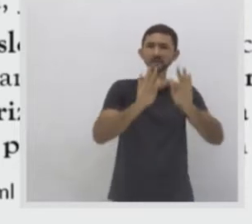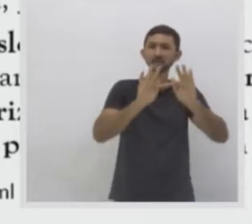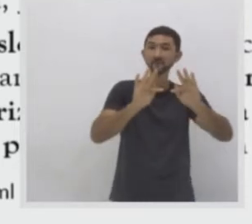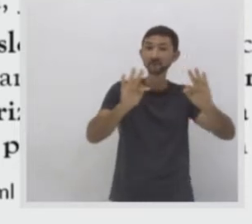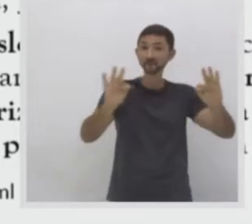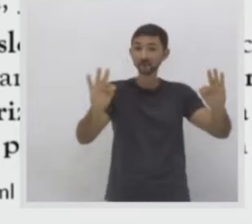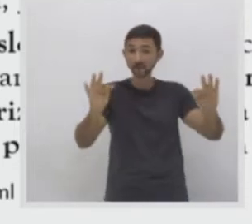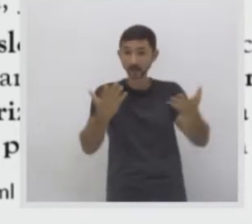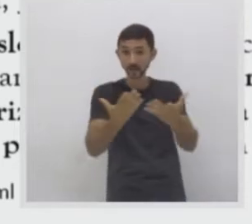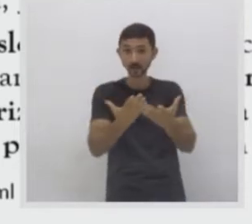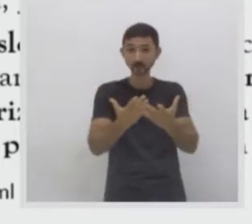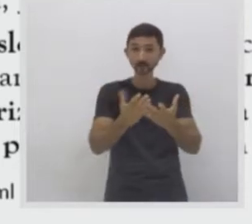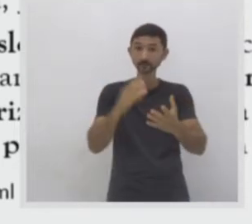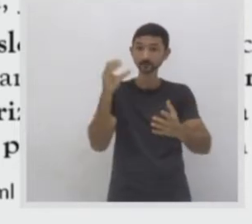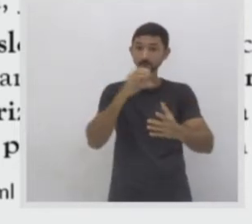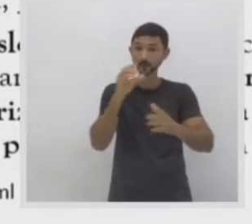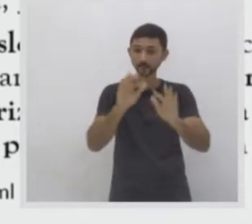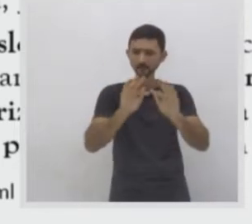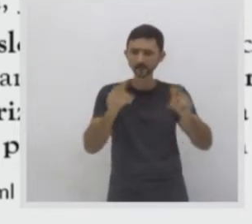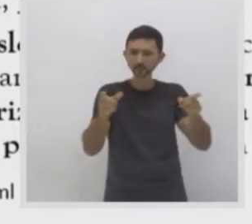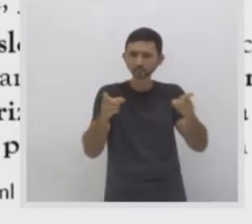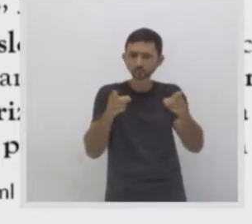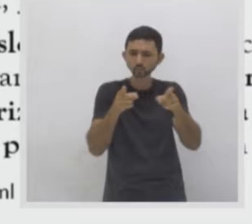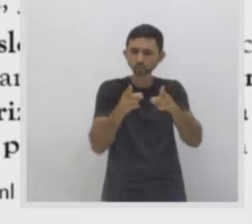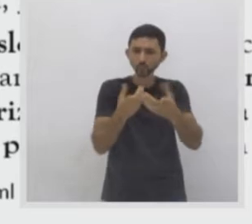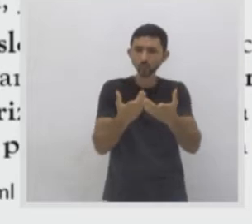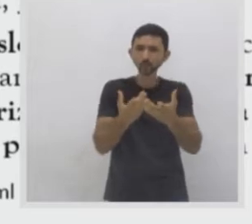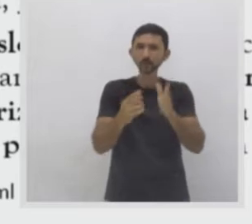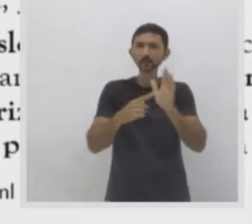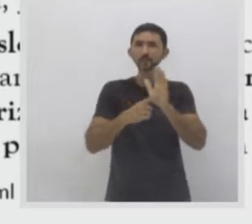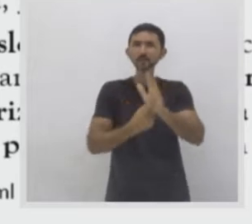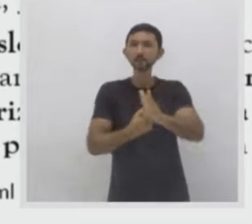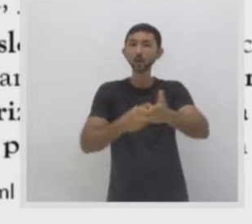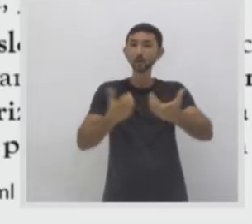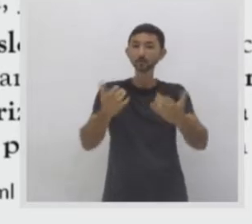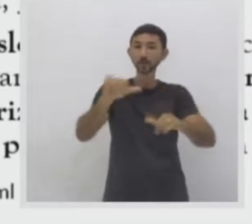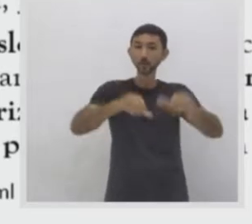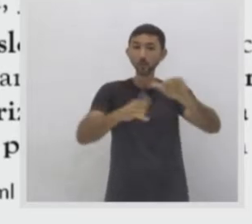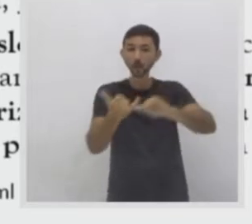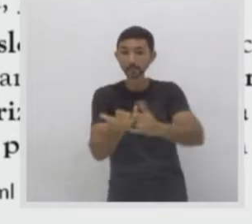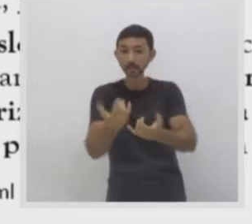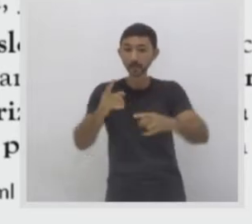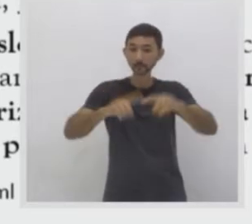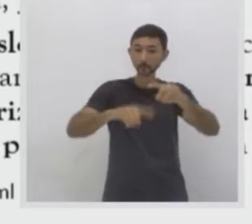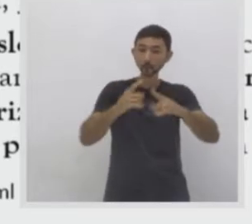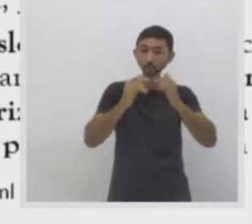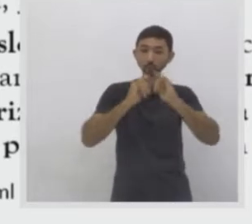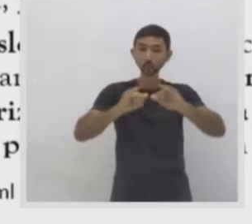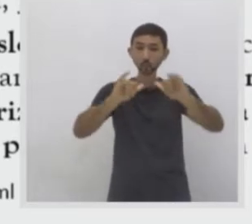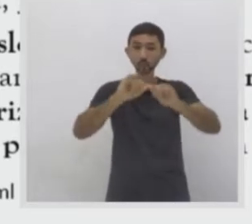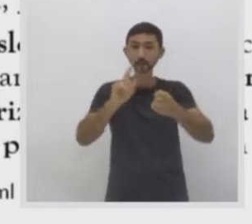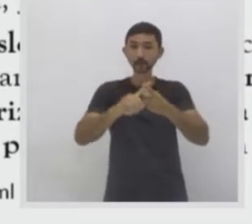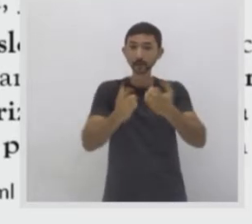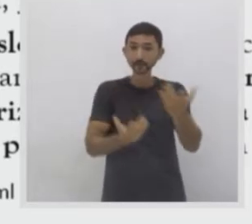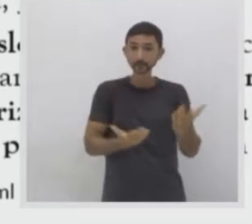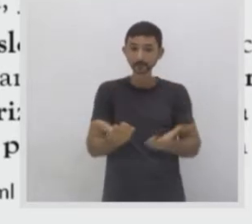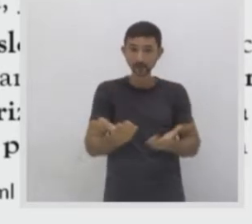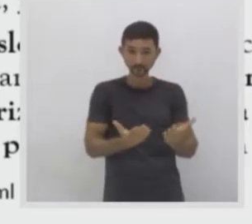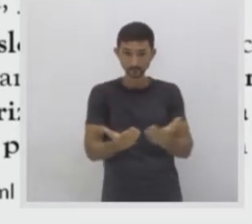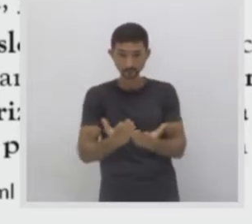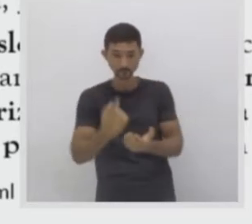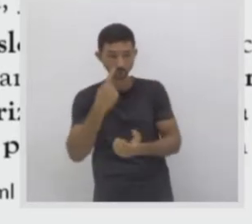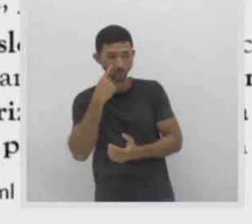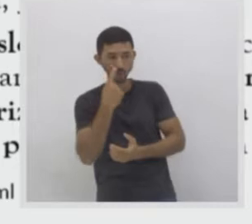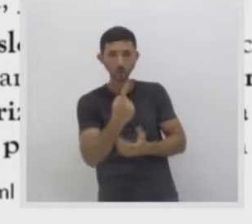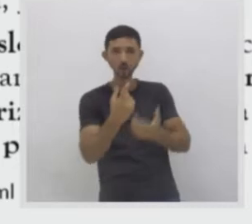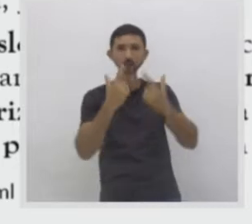fácil memorização, que mostram as qualidades de um produto ou de serviço. Aí vamos voltar novamente à linguagem.